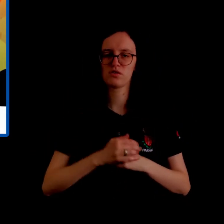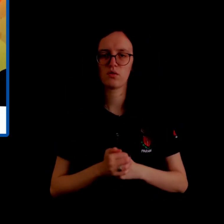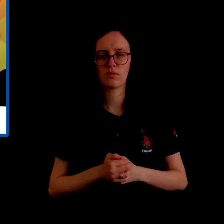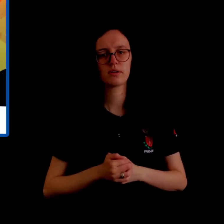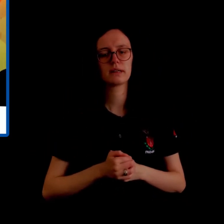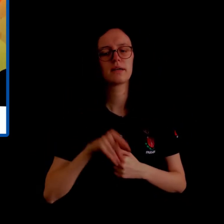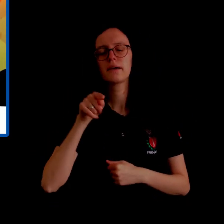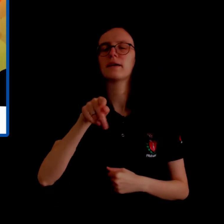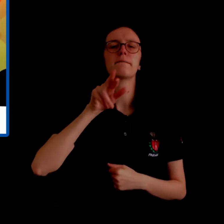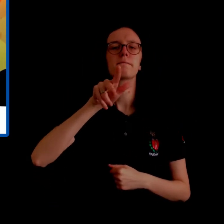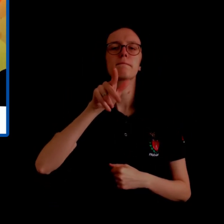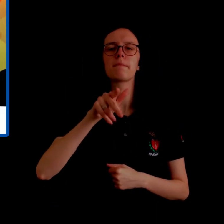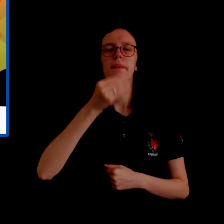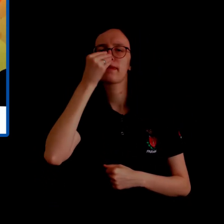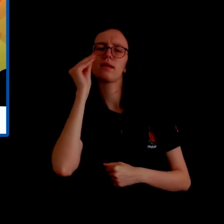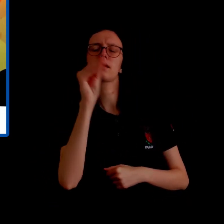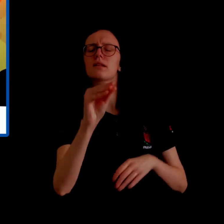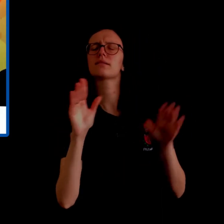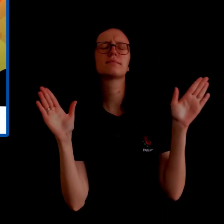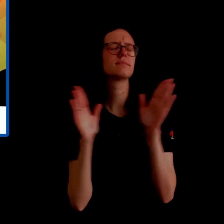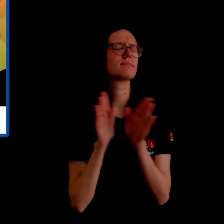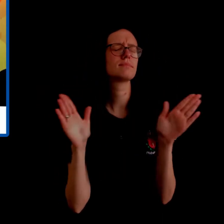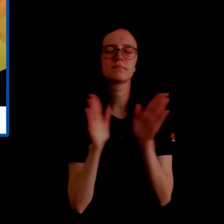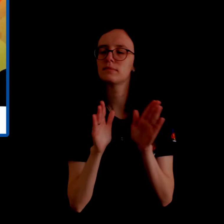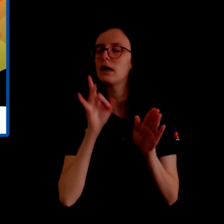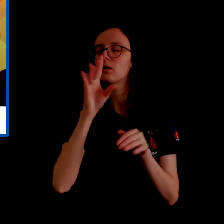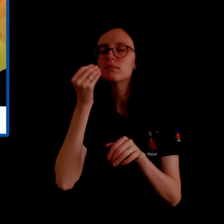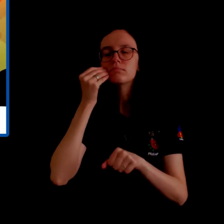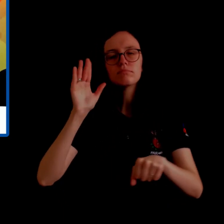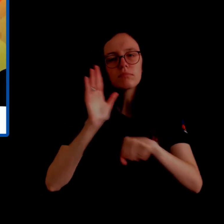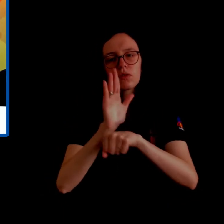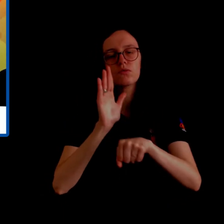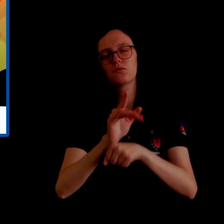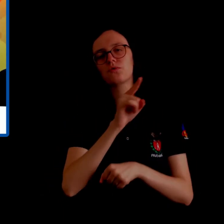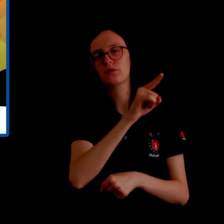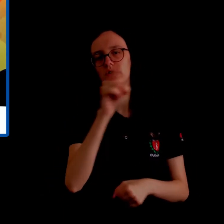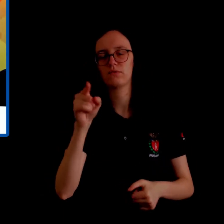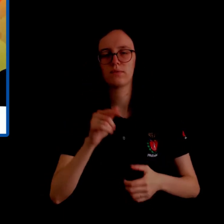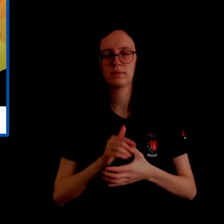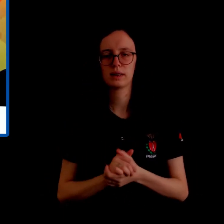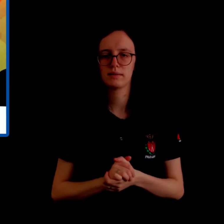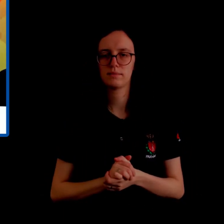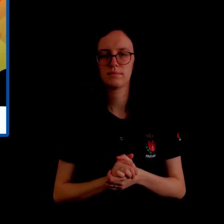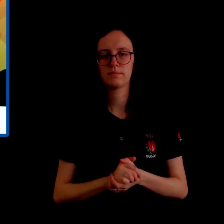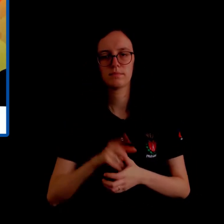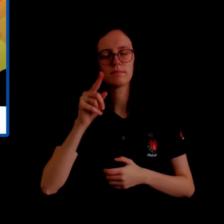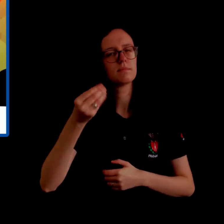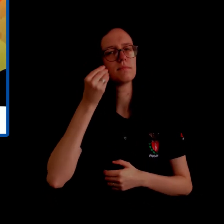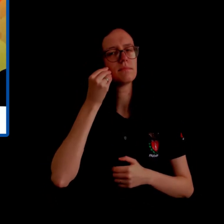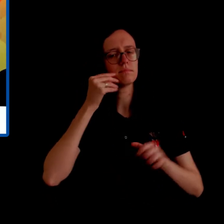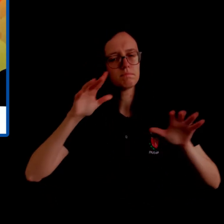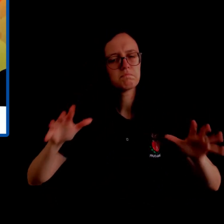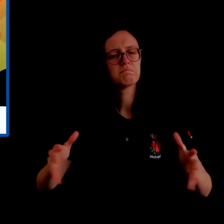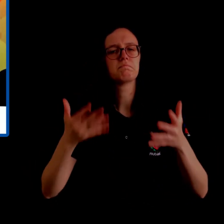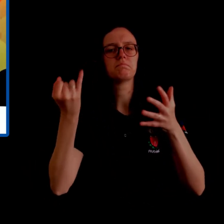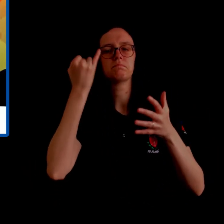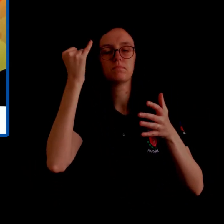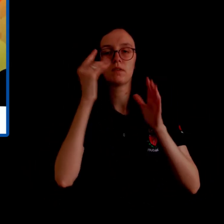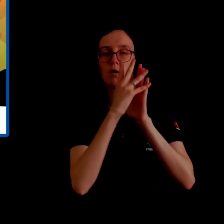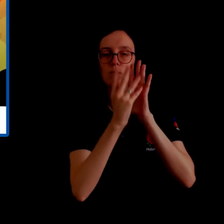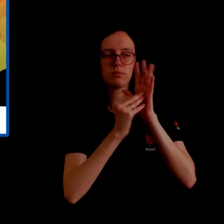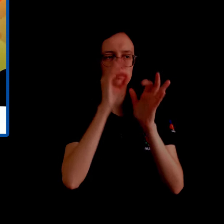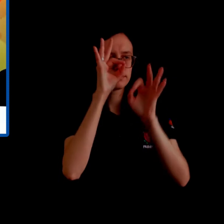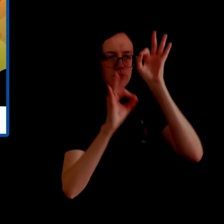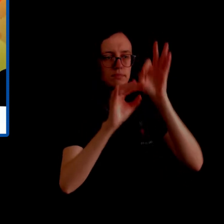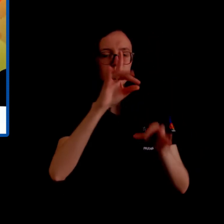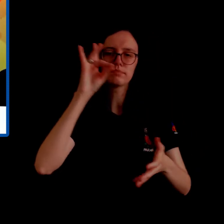isso não é menosprezo de ninguém, isso é uma tentativa de ajudar vocês. Isso é uma tentativa de tentar construir um conteúdo que